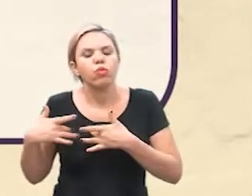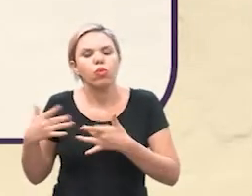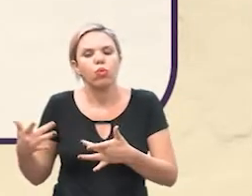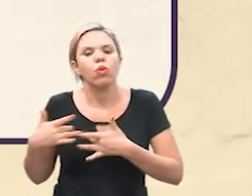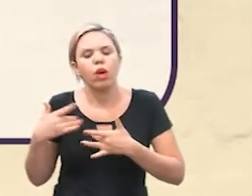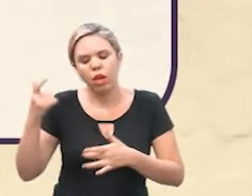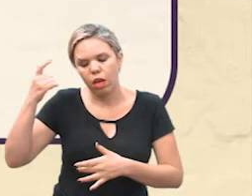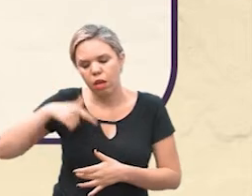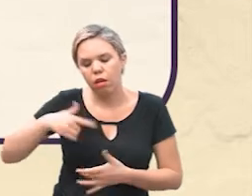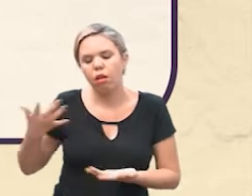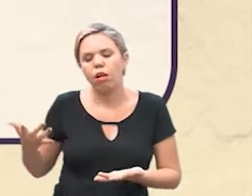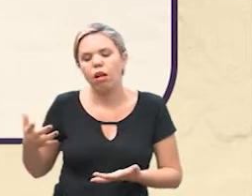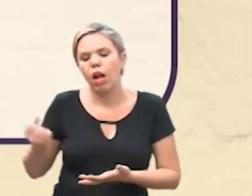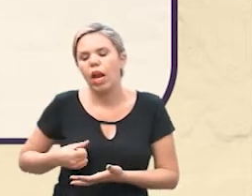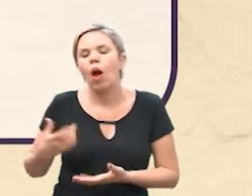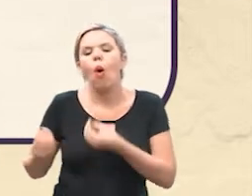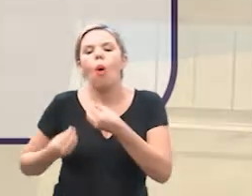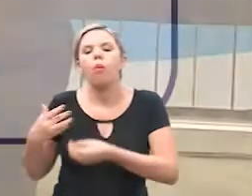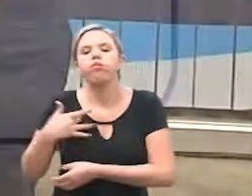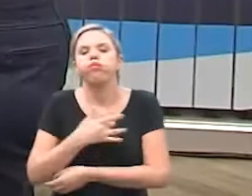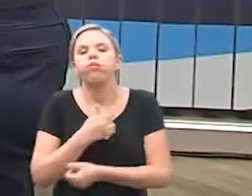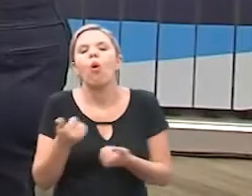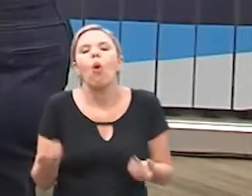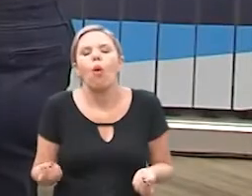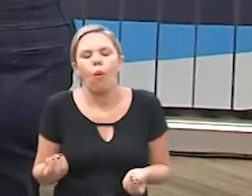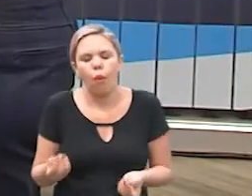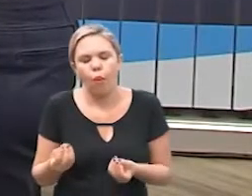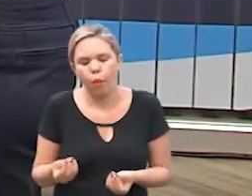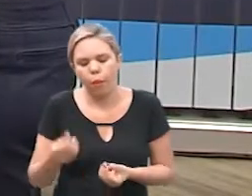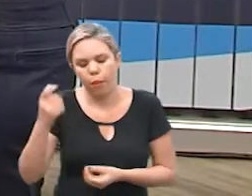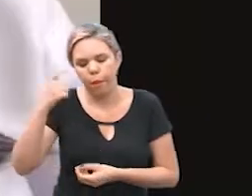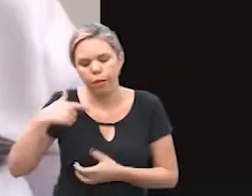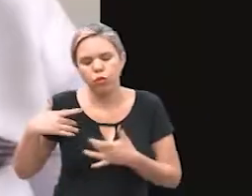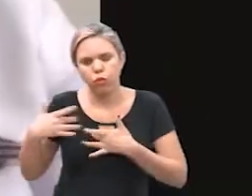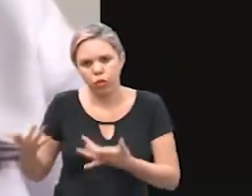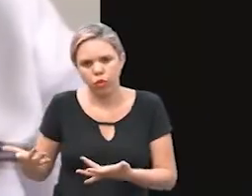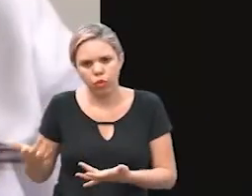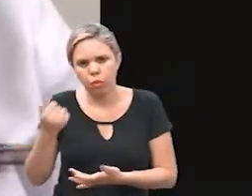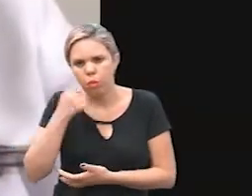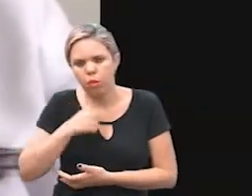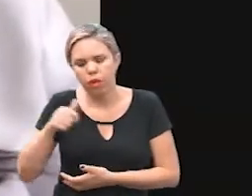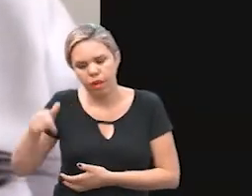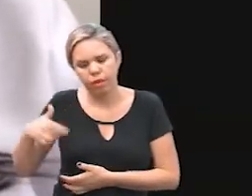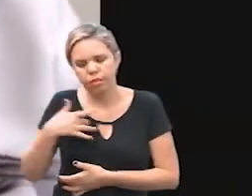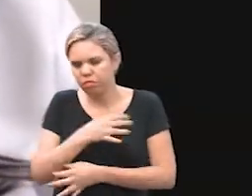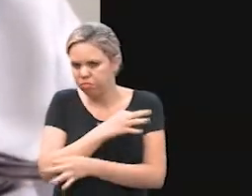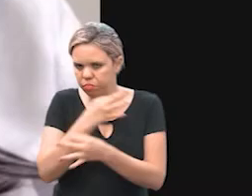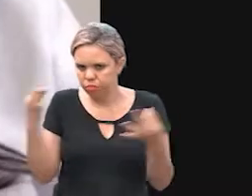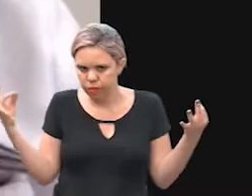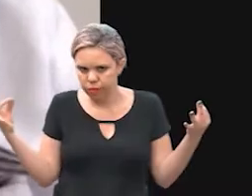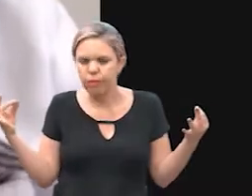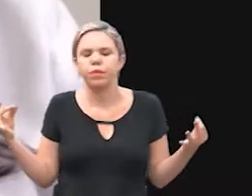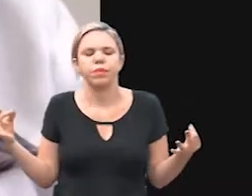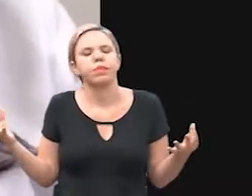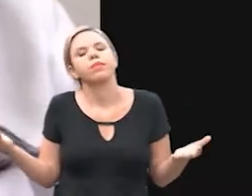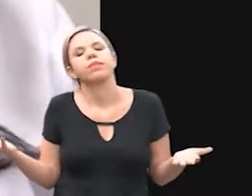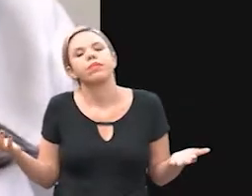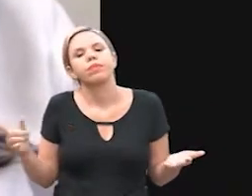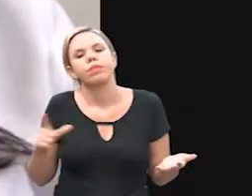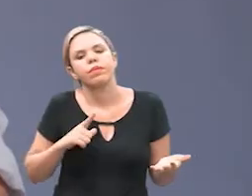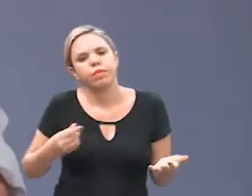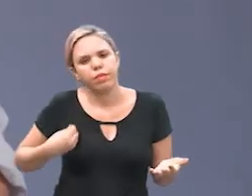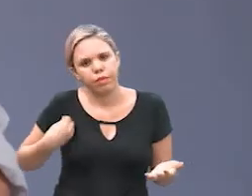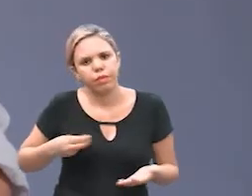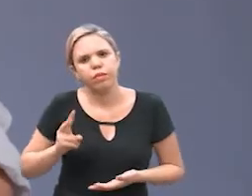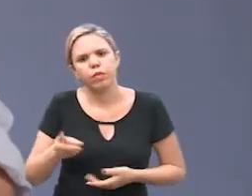leite? Ela pergunta. Para ser doadora, precisa ser uma mulher saudável, né? Que